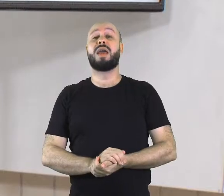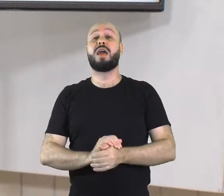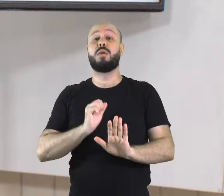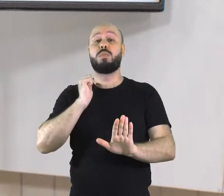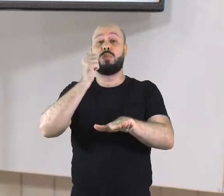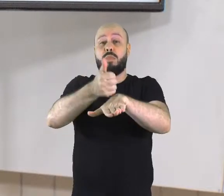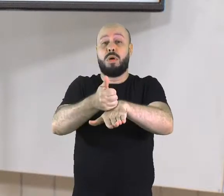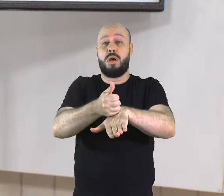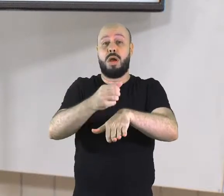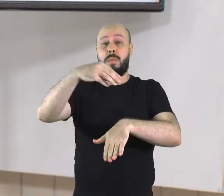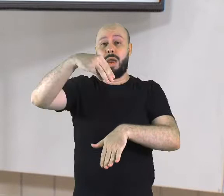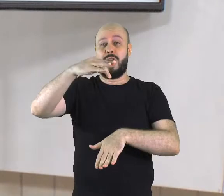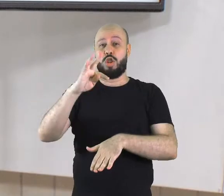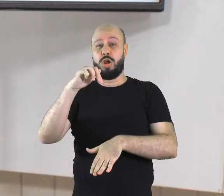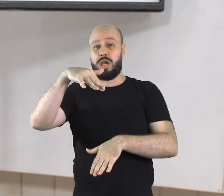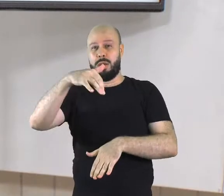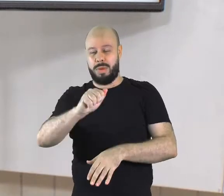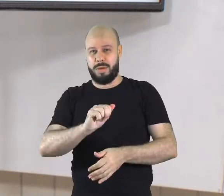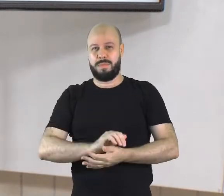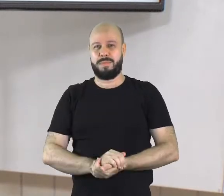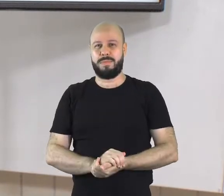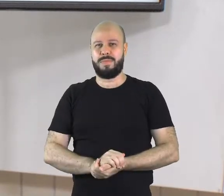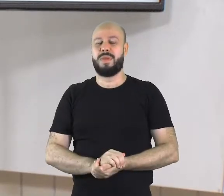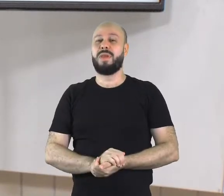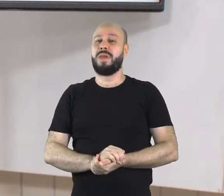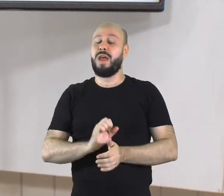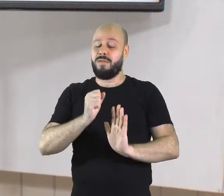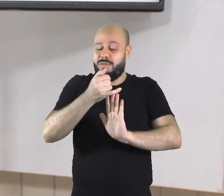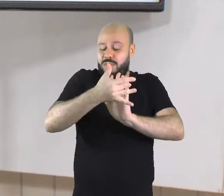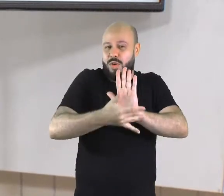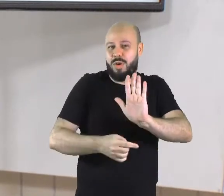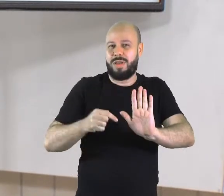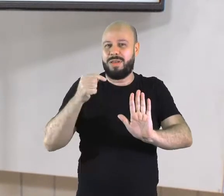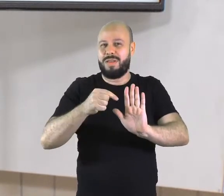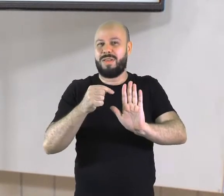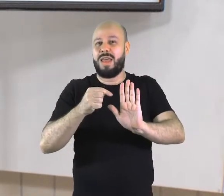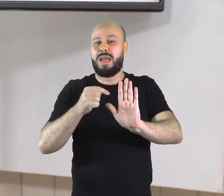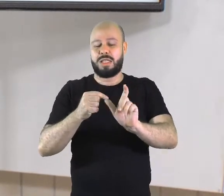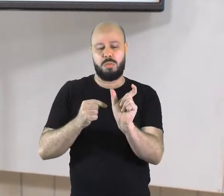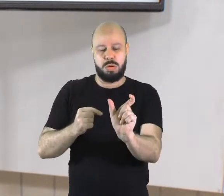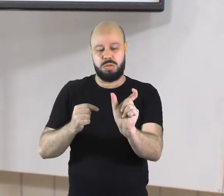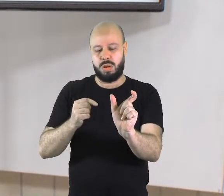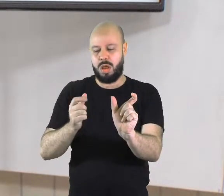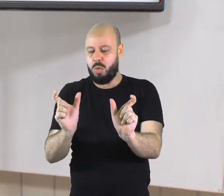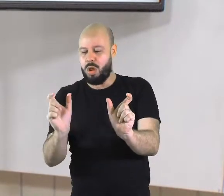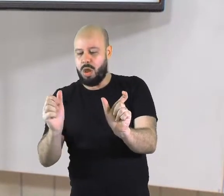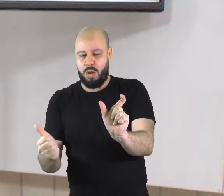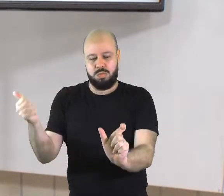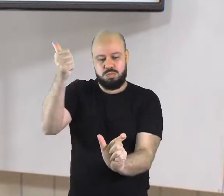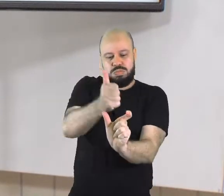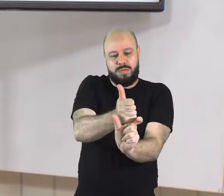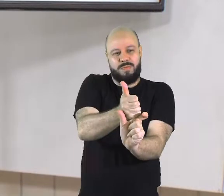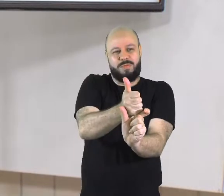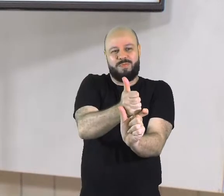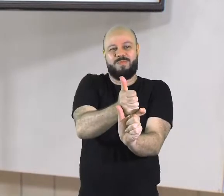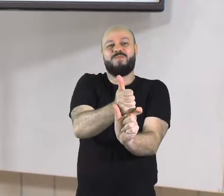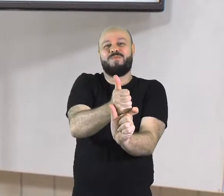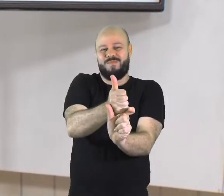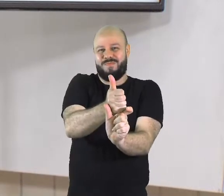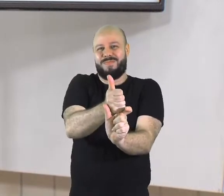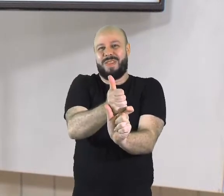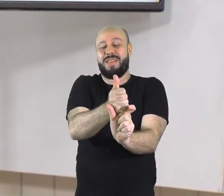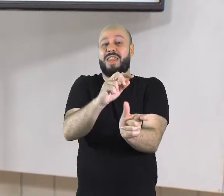outra figura de linguagem que substitui um termo por outro, que tem aí